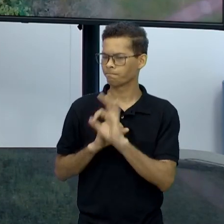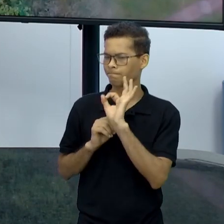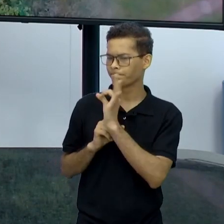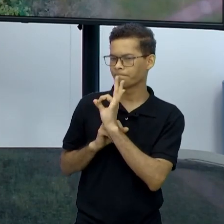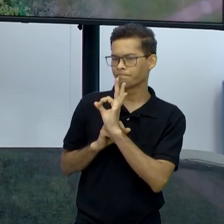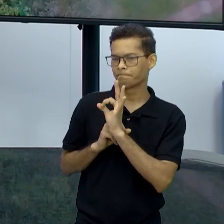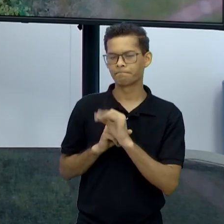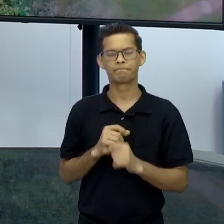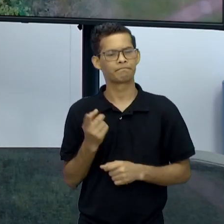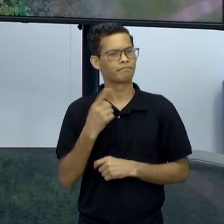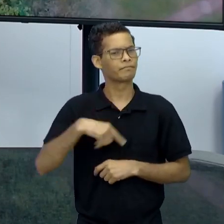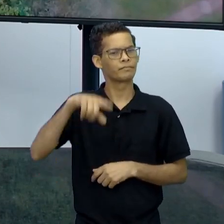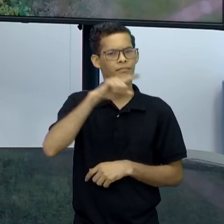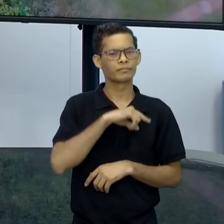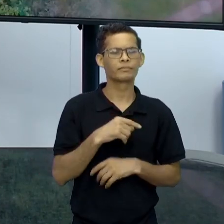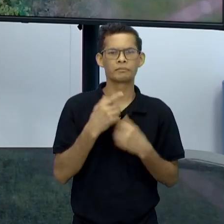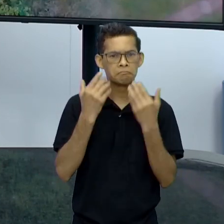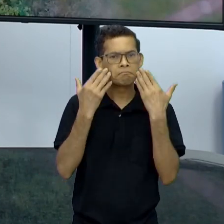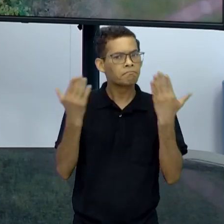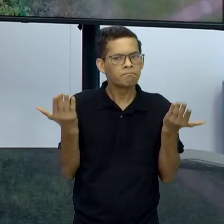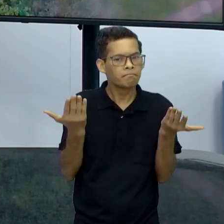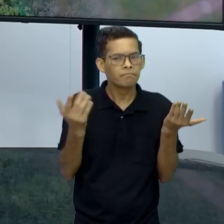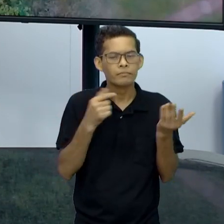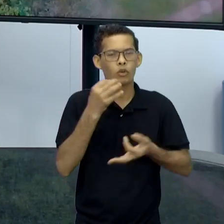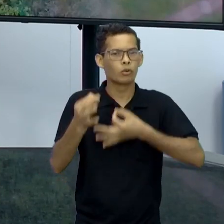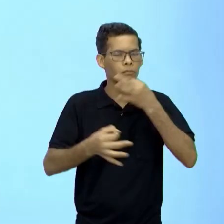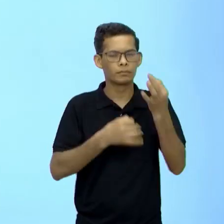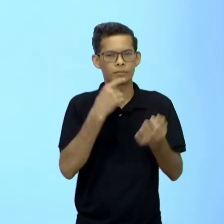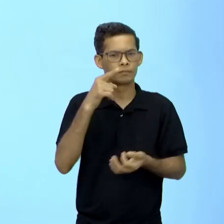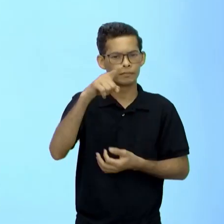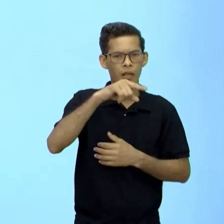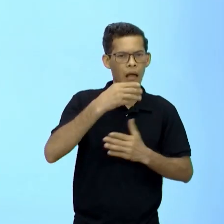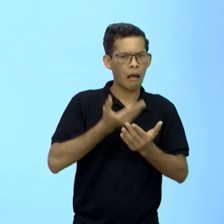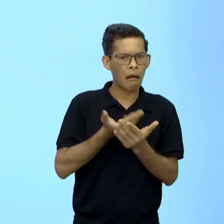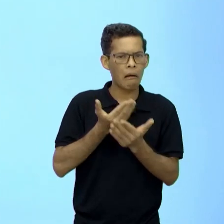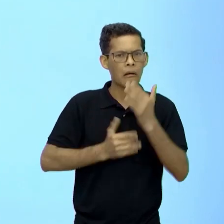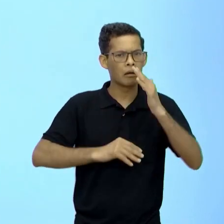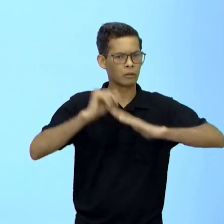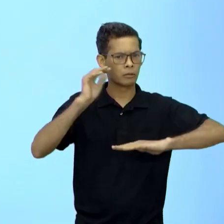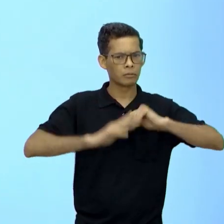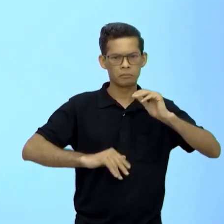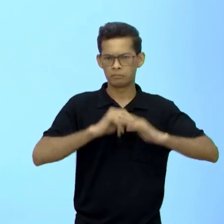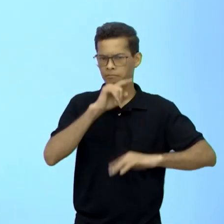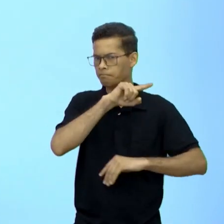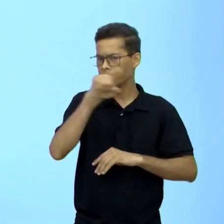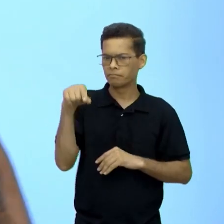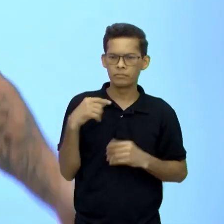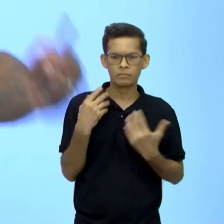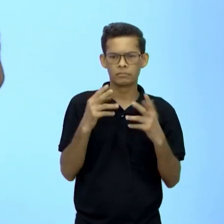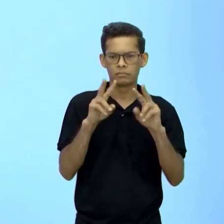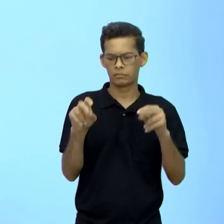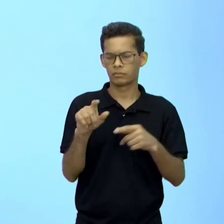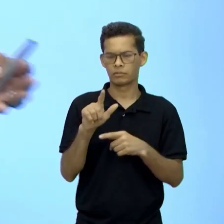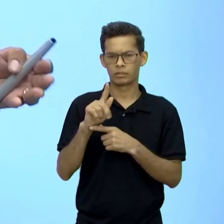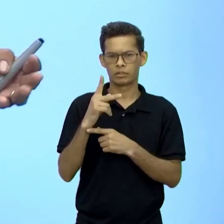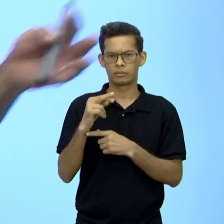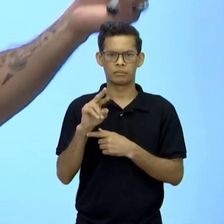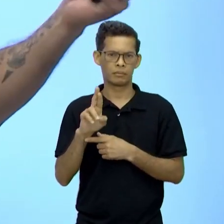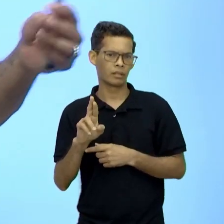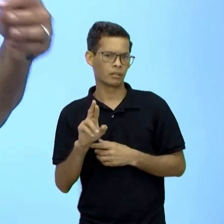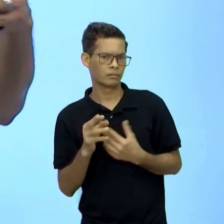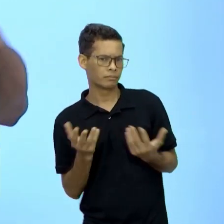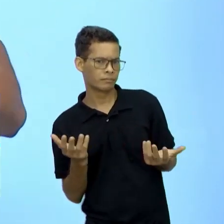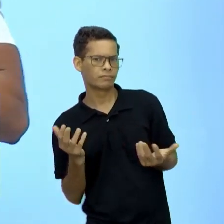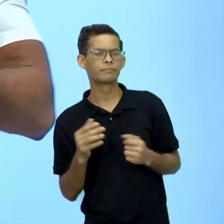Certo, nosso estudante aí, o que acharam da nossa aula prática sobre o GPR? Agora